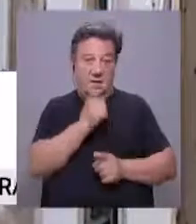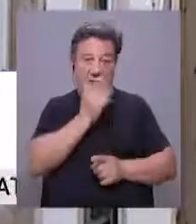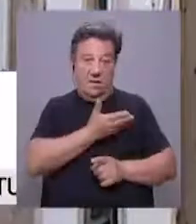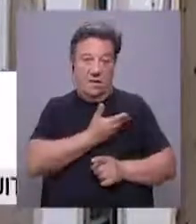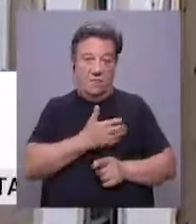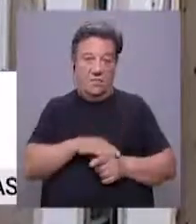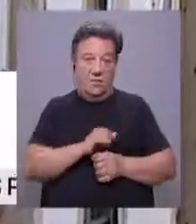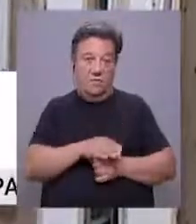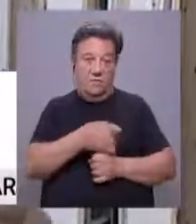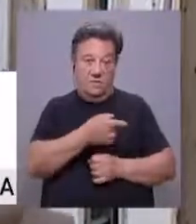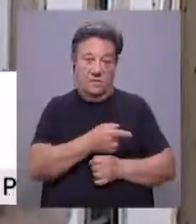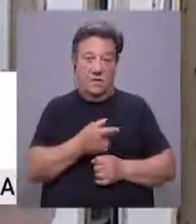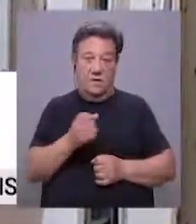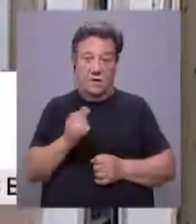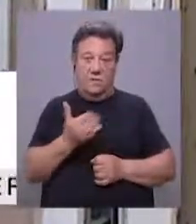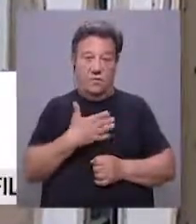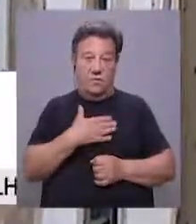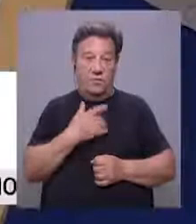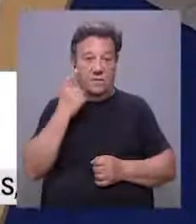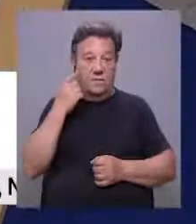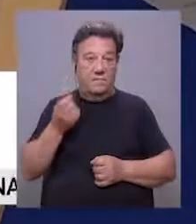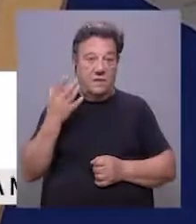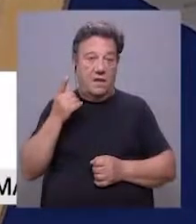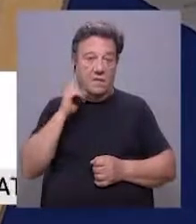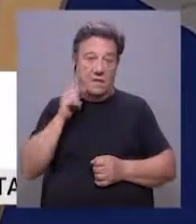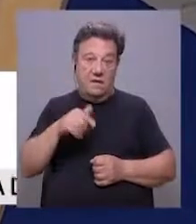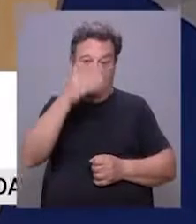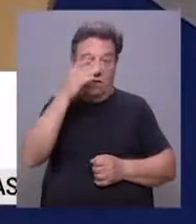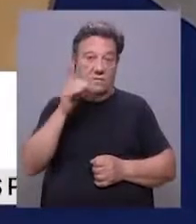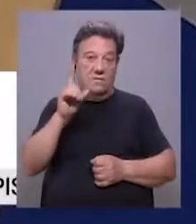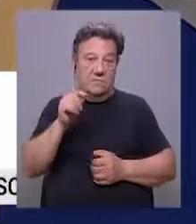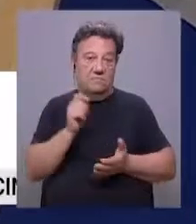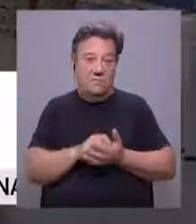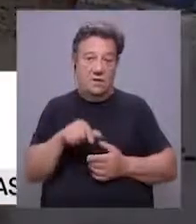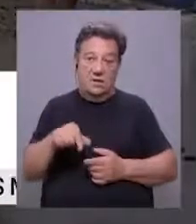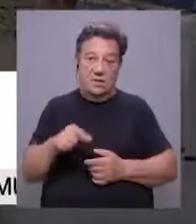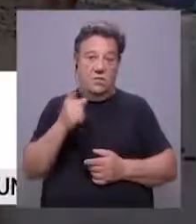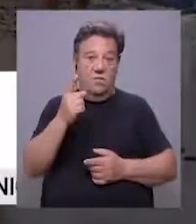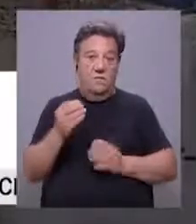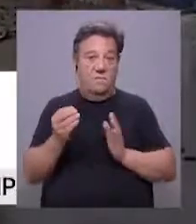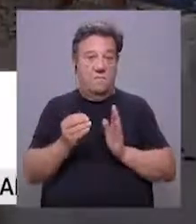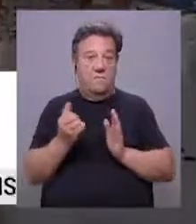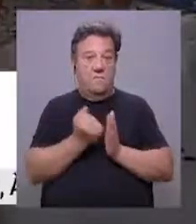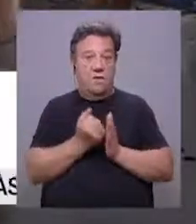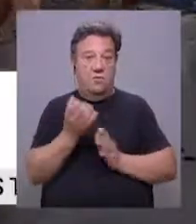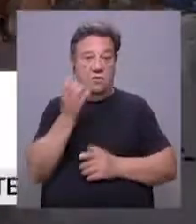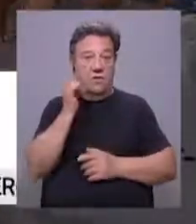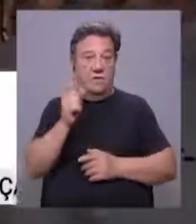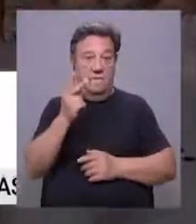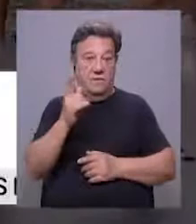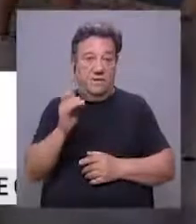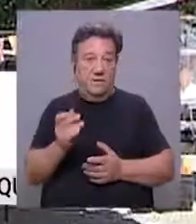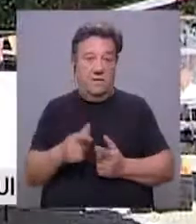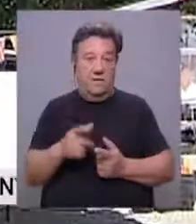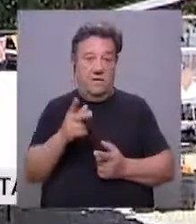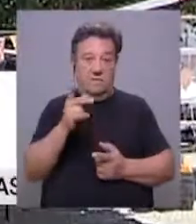devido à Covid-19, Óbidos não quis deixar passar a época de verão sem assinalar este, que é um marco cultural para a vila. A